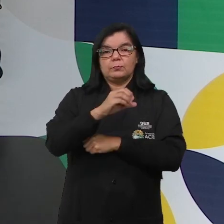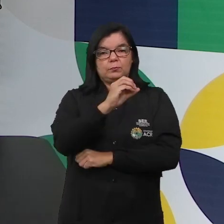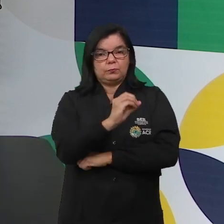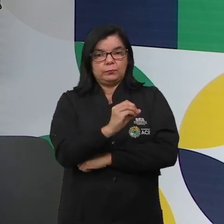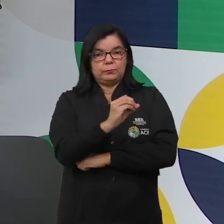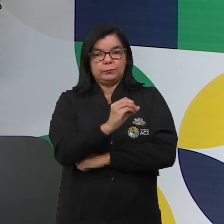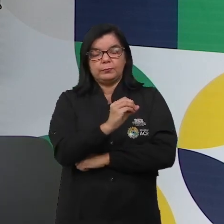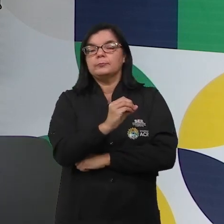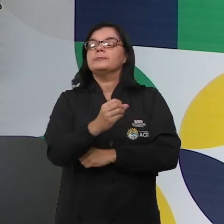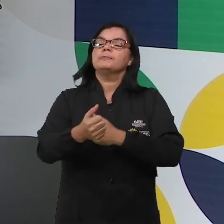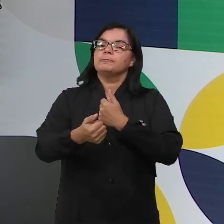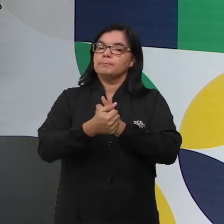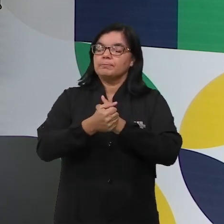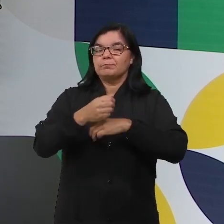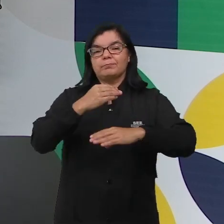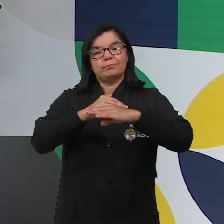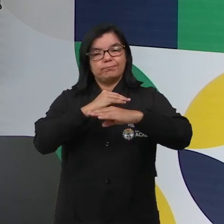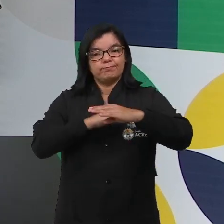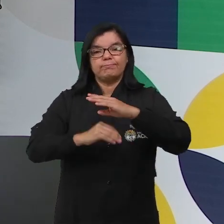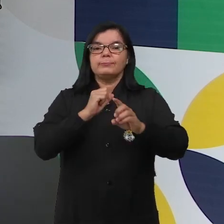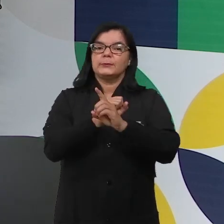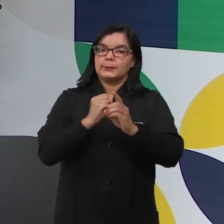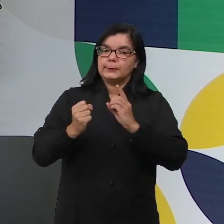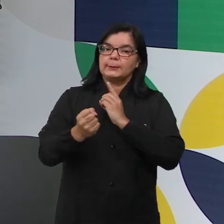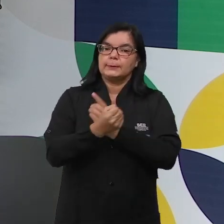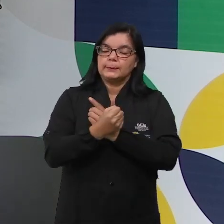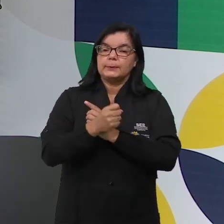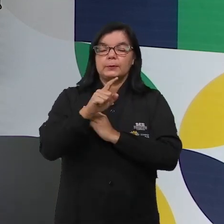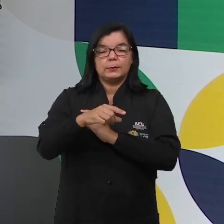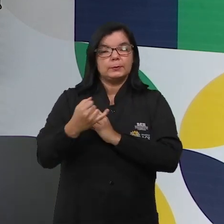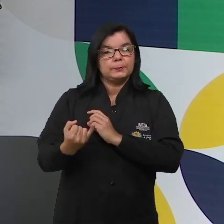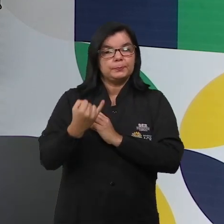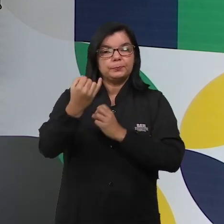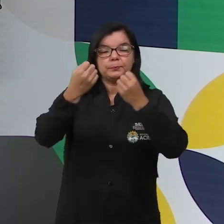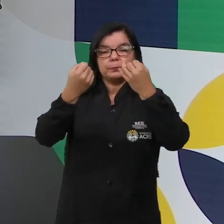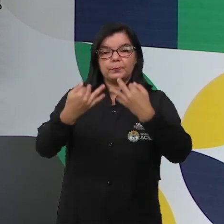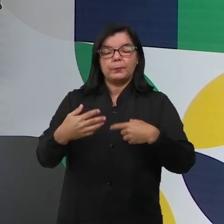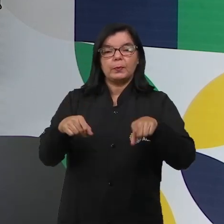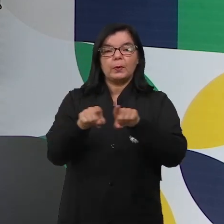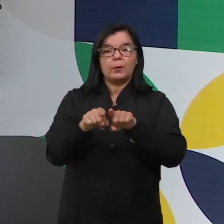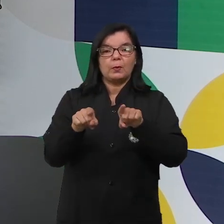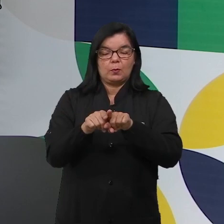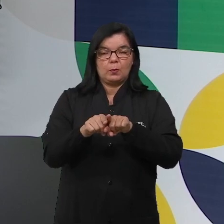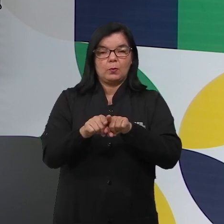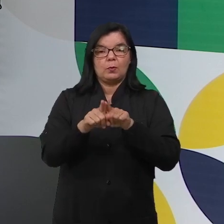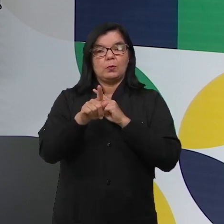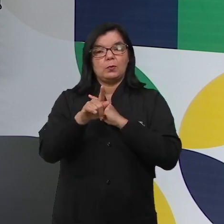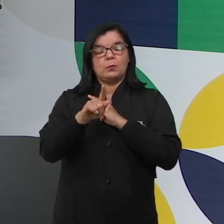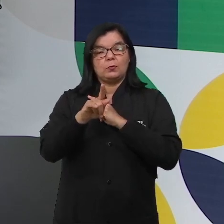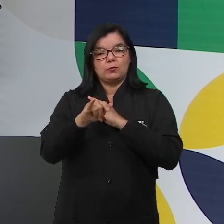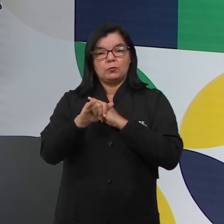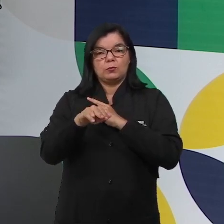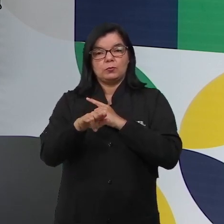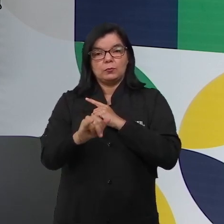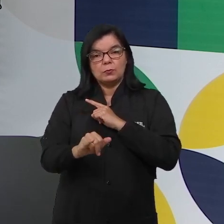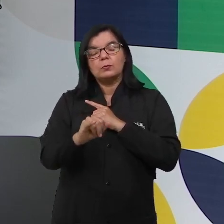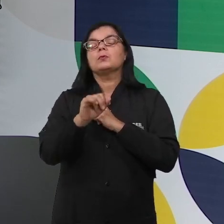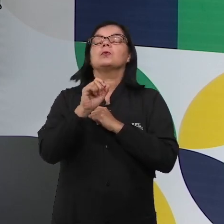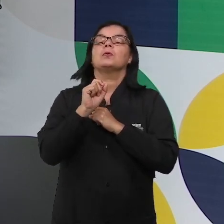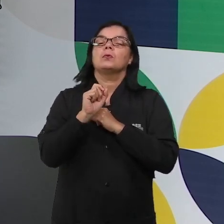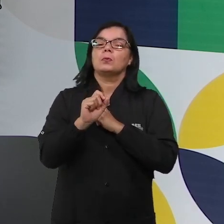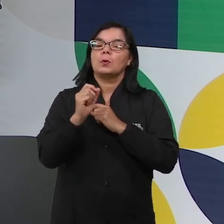0, maior vai ser a desigualdade social. O interessante falar também do índice de Gini é